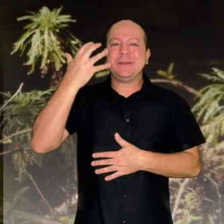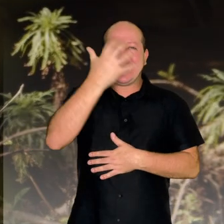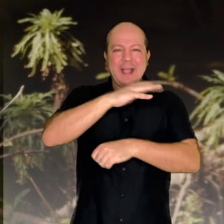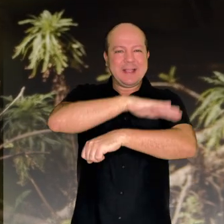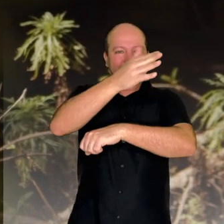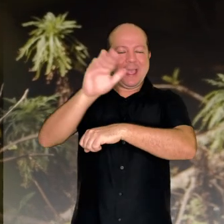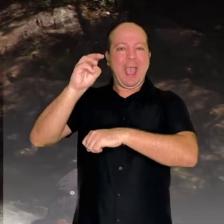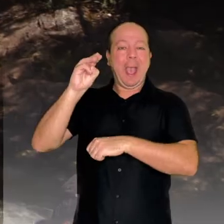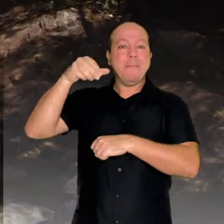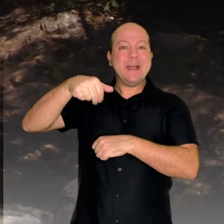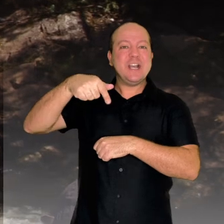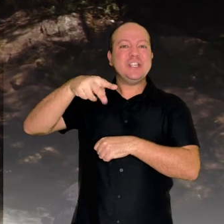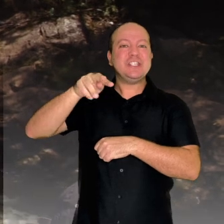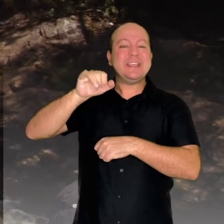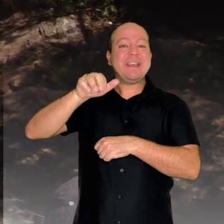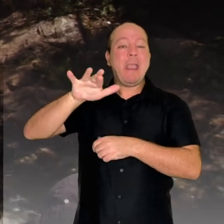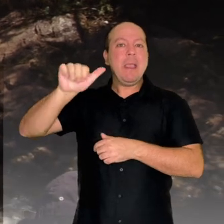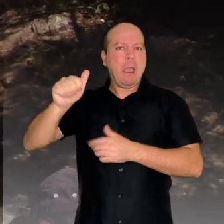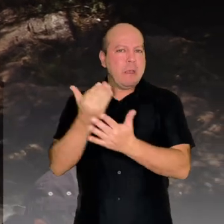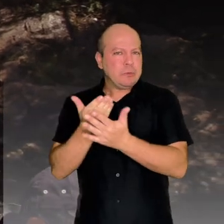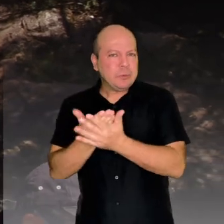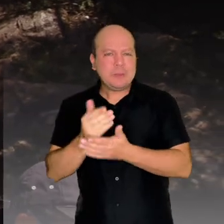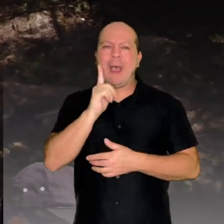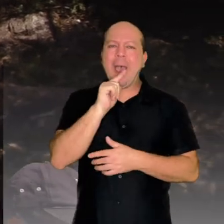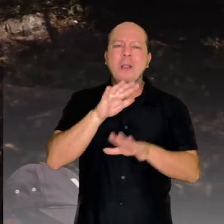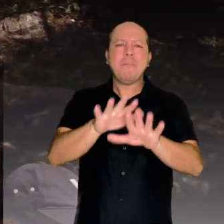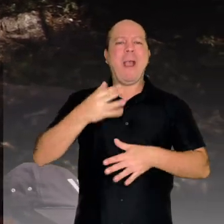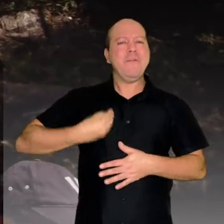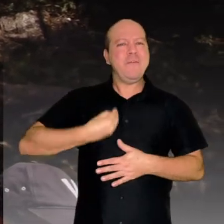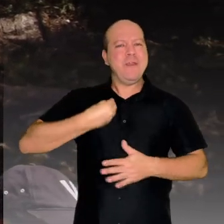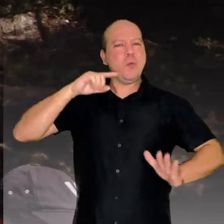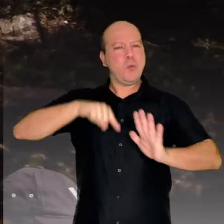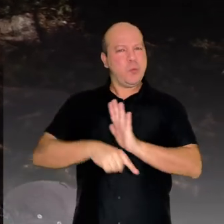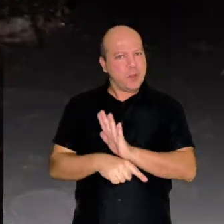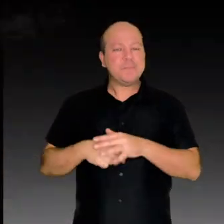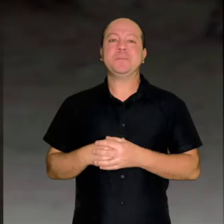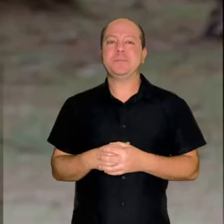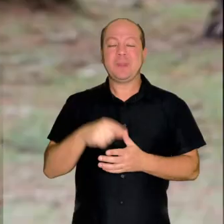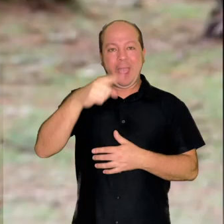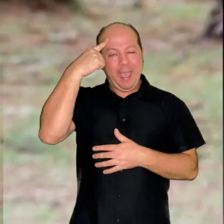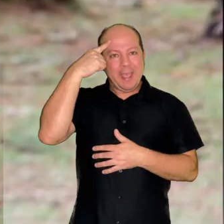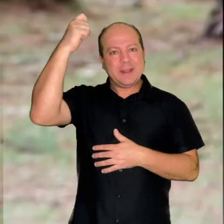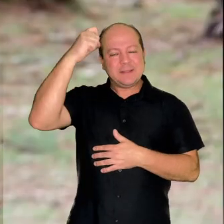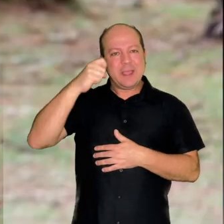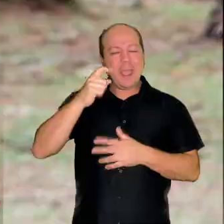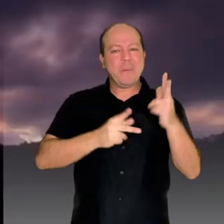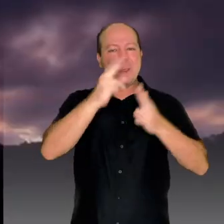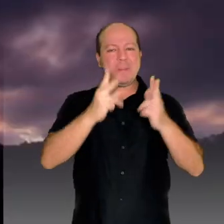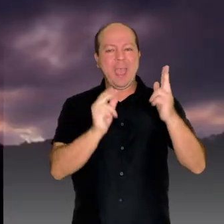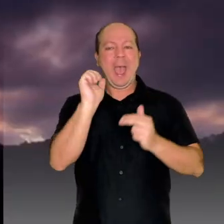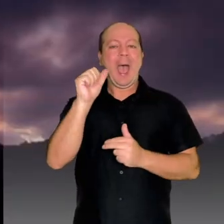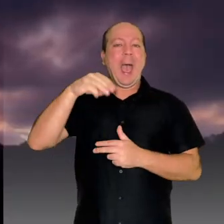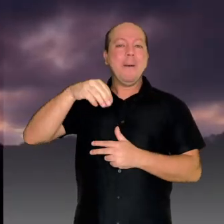apaixonada pela Mantiqueira, Marina não apenas estuda as águas, mas as vive intensamente. Como idealizadora do